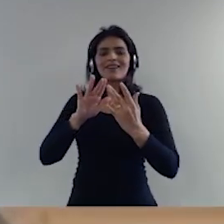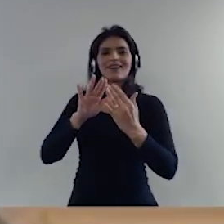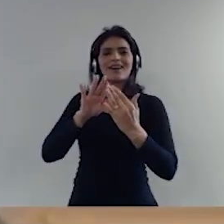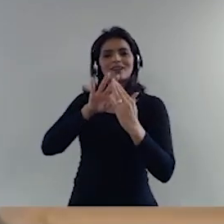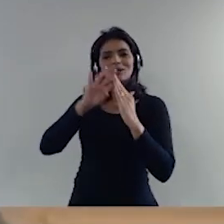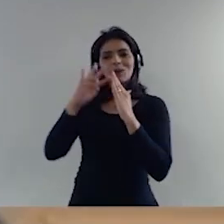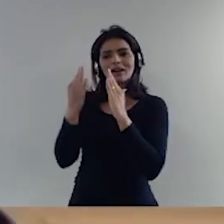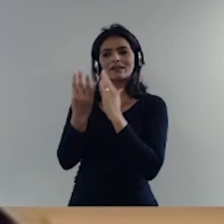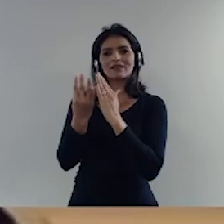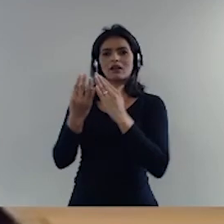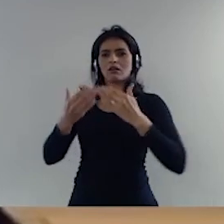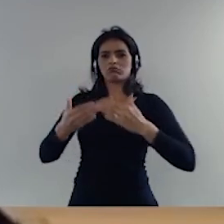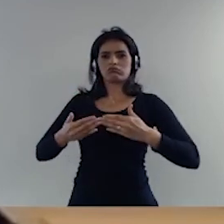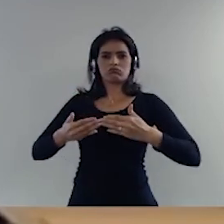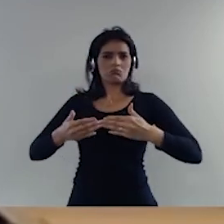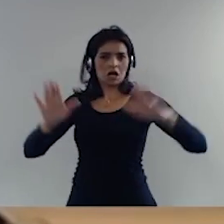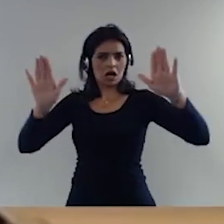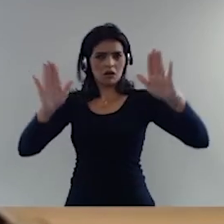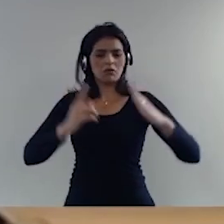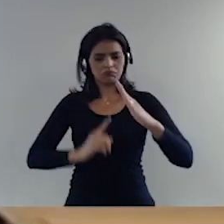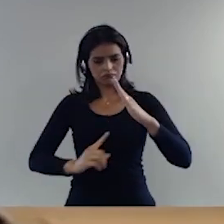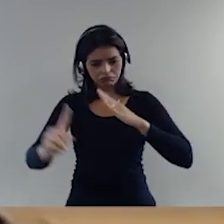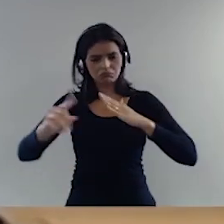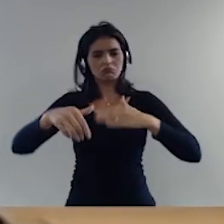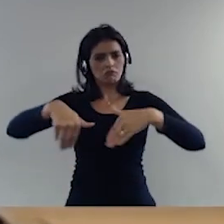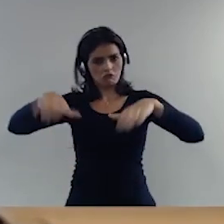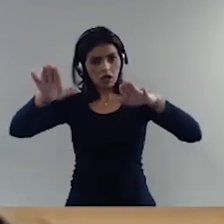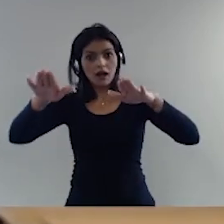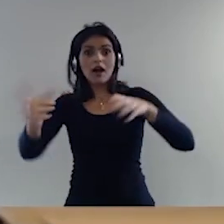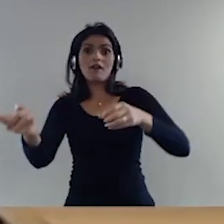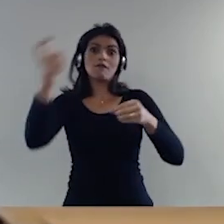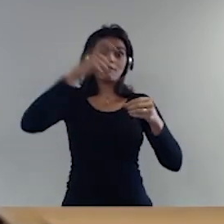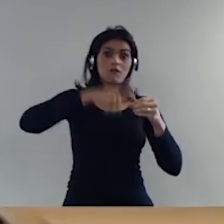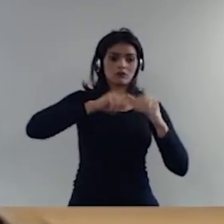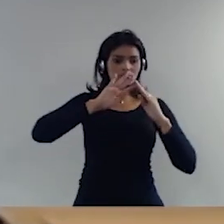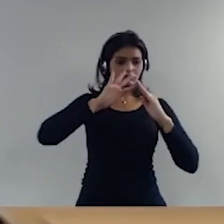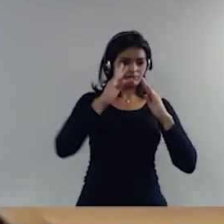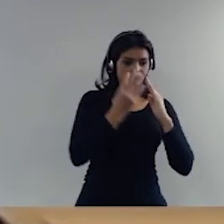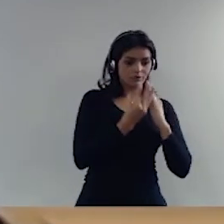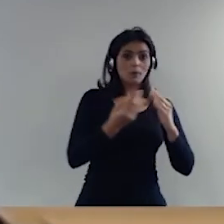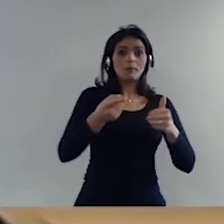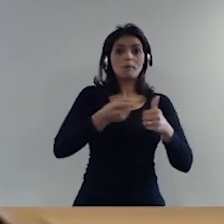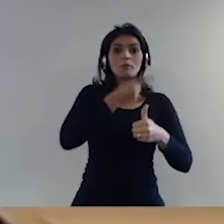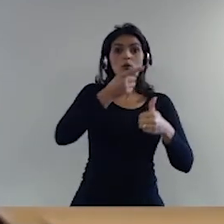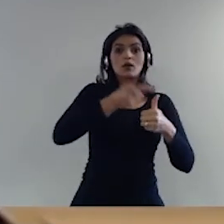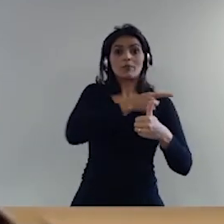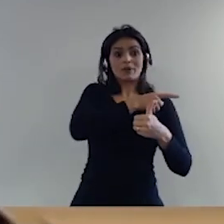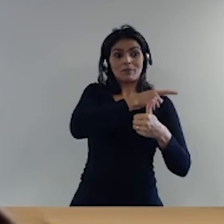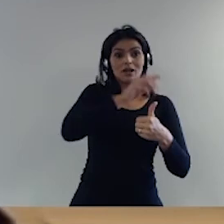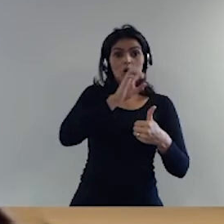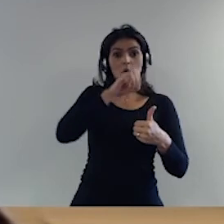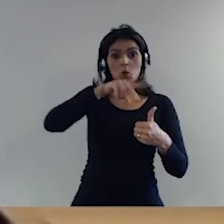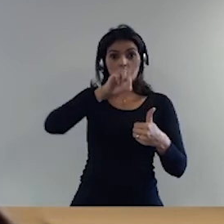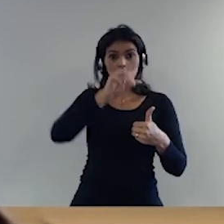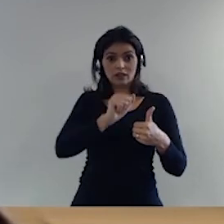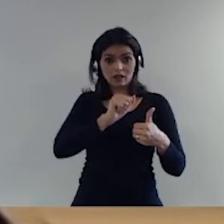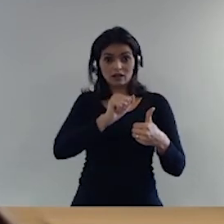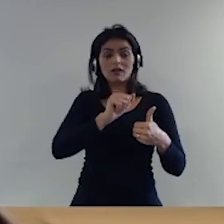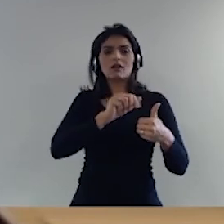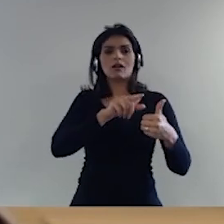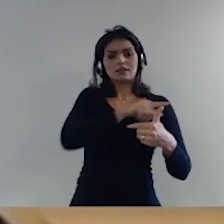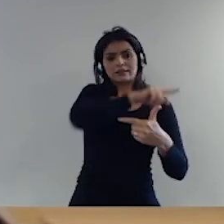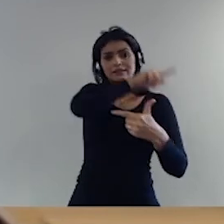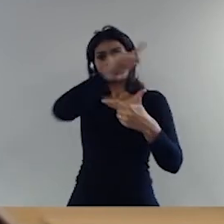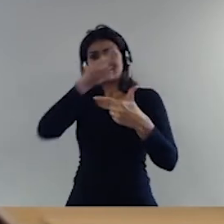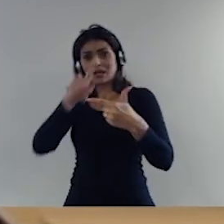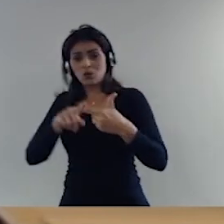sanfona à qual se alia os temores de uma segunda onda. Portanto, essa é a